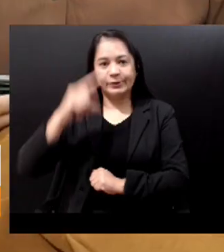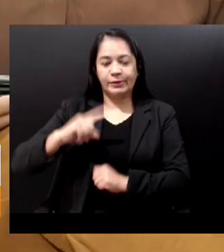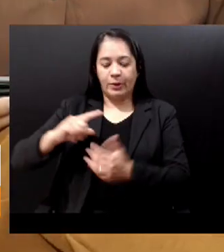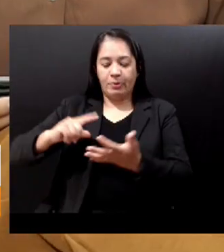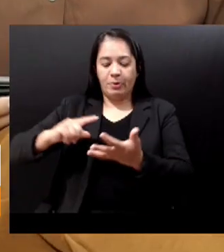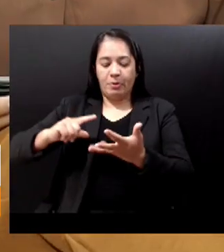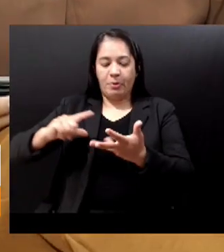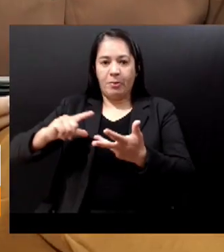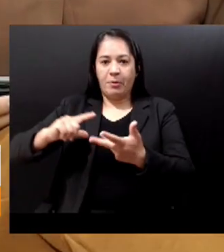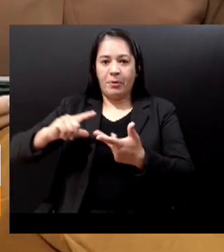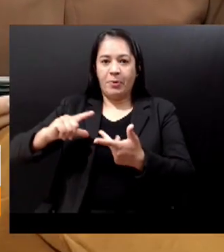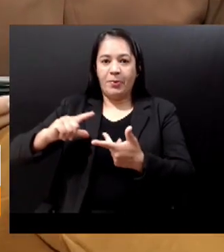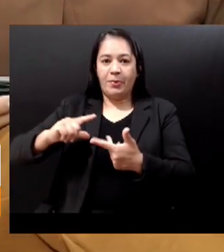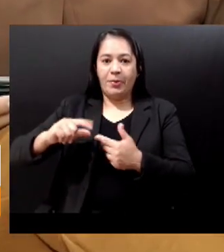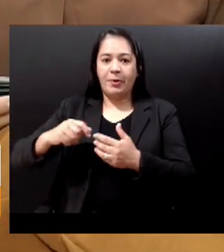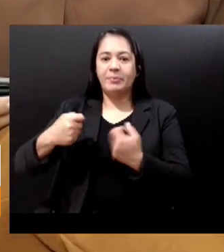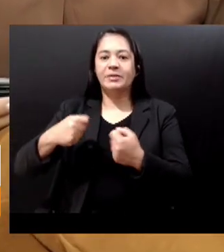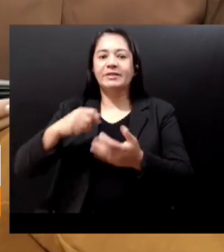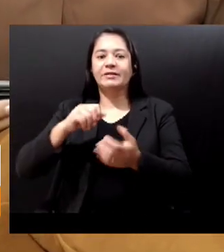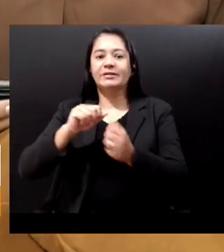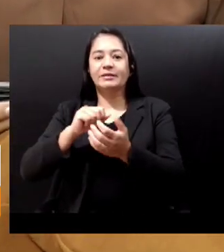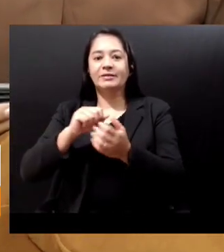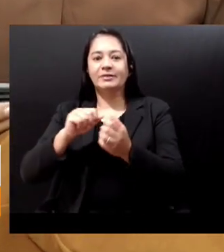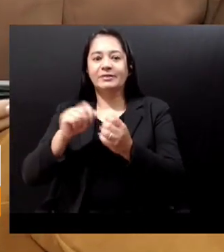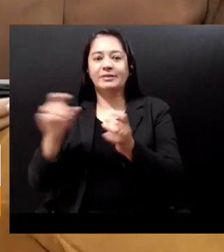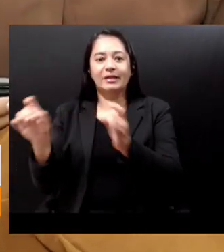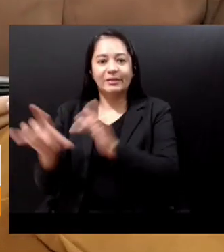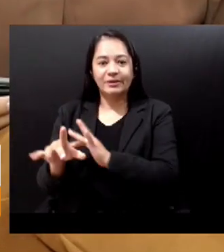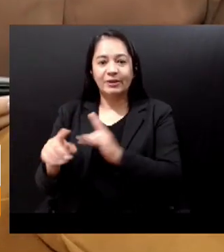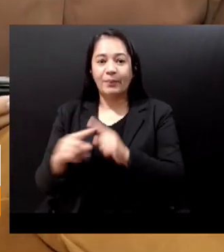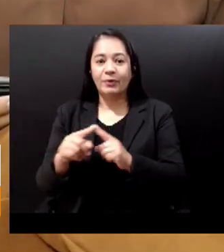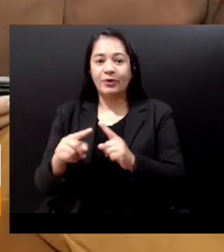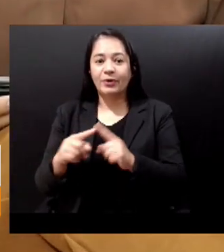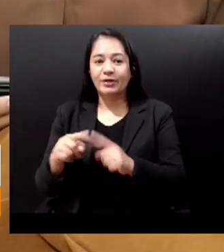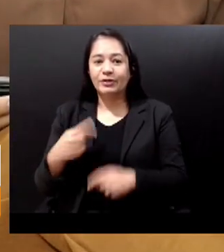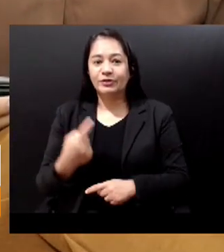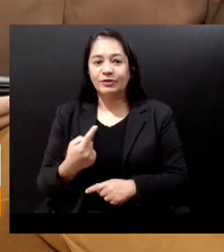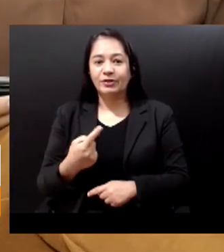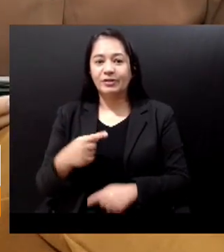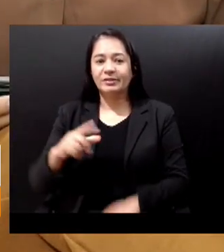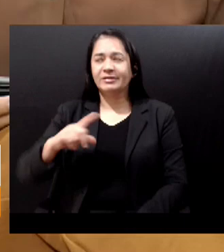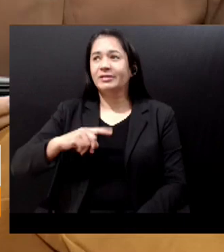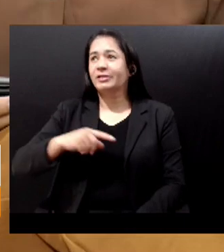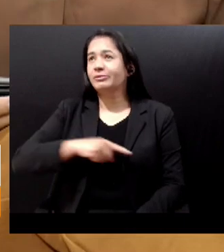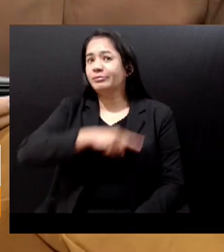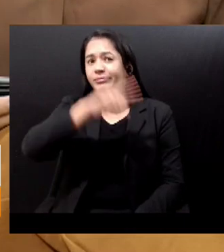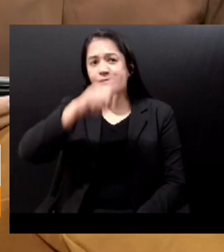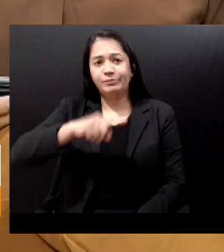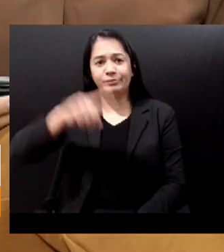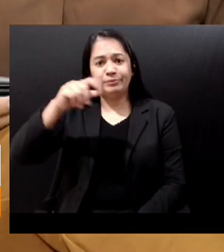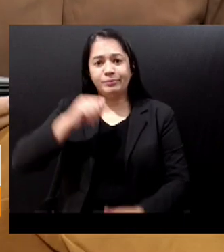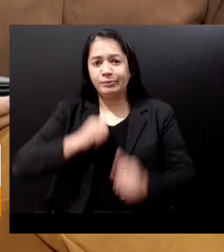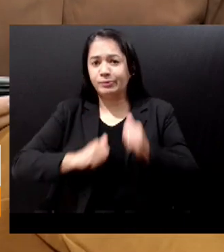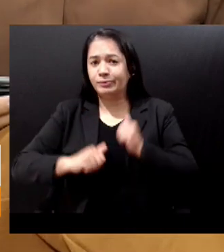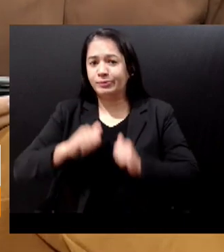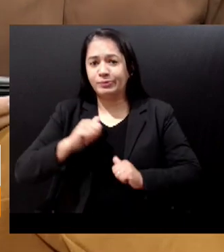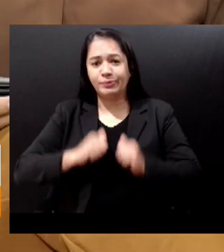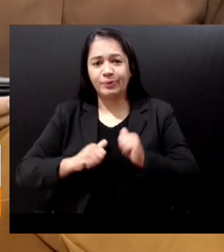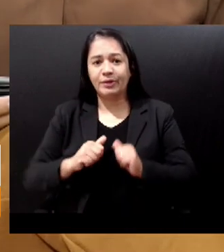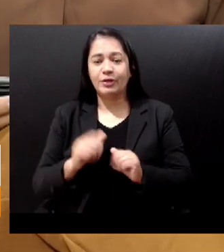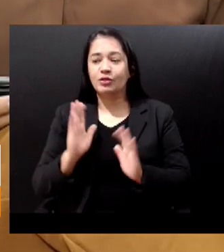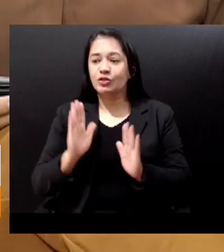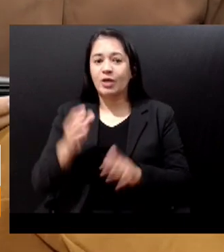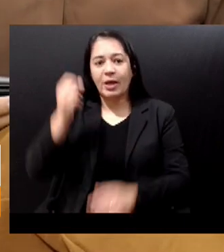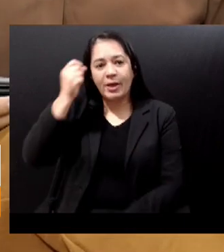tarefa. Eu estou dizendo isso porque a gente tem um índice Exatamente. altíssimo de Muito, ansiedade hoje em muito. dia. Perfeita, Então eu já imagino isso